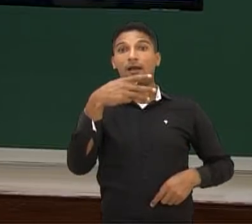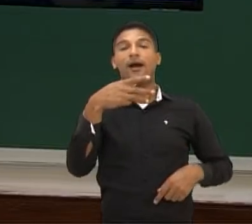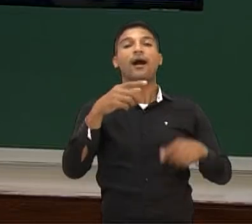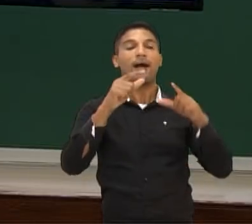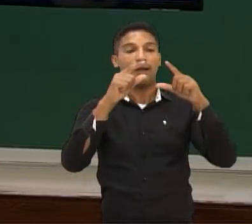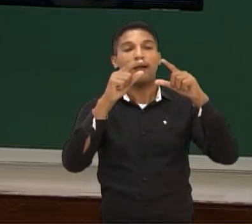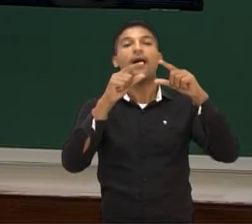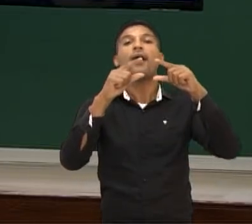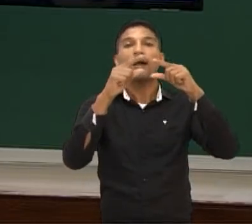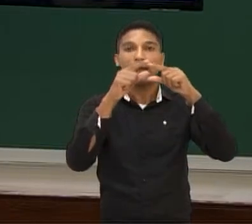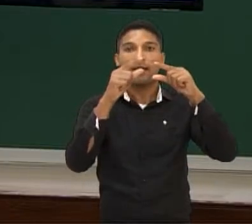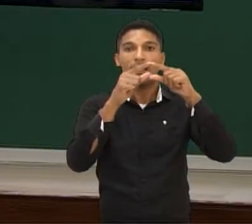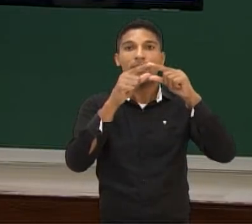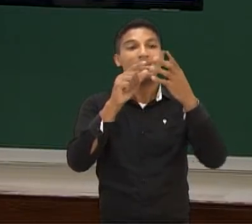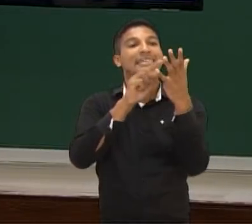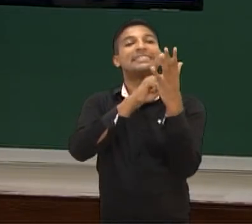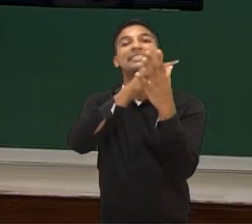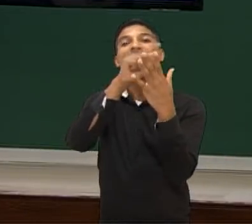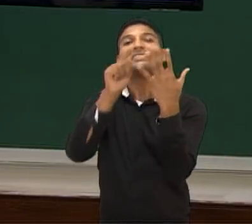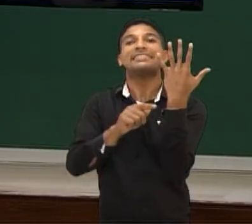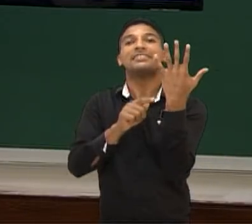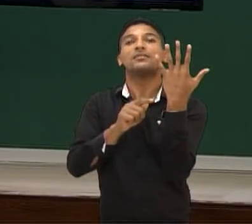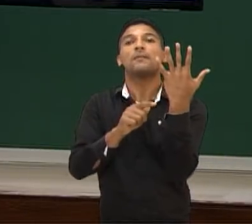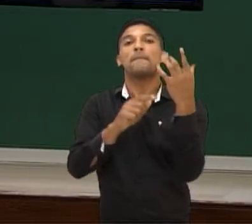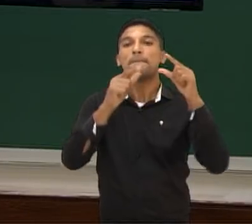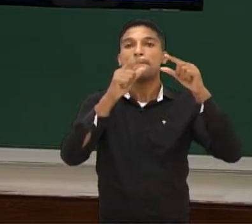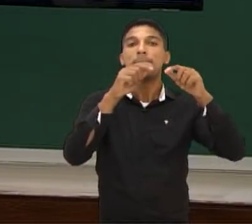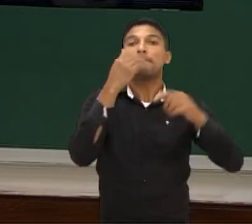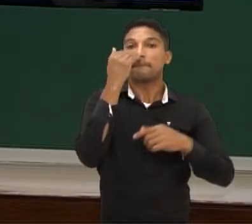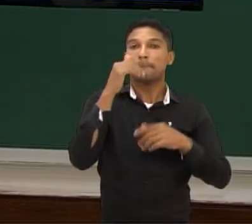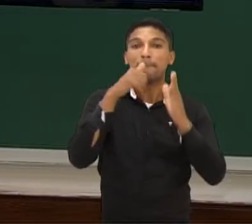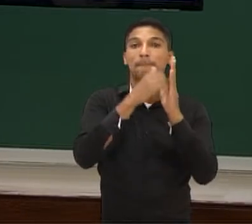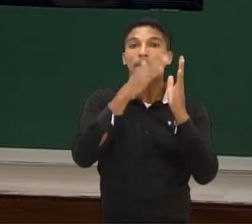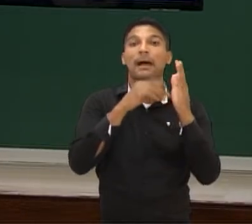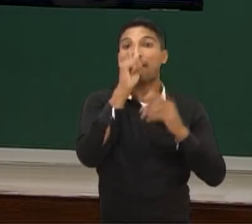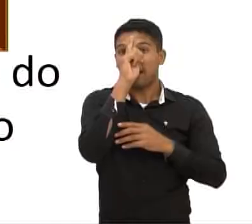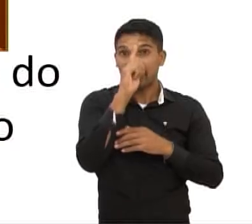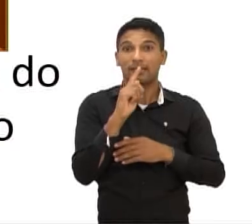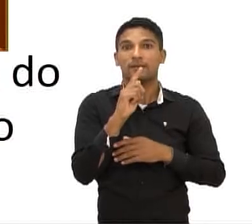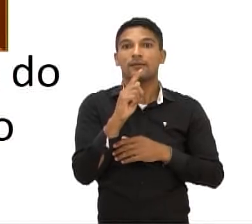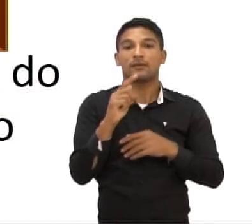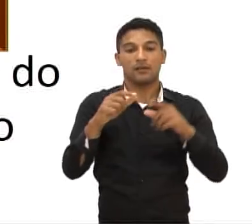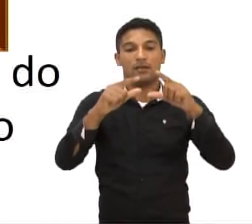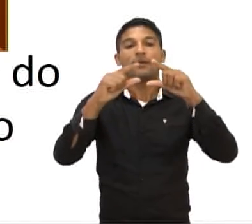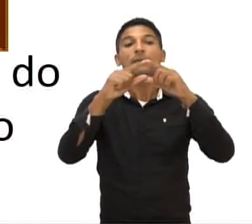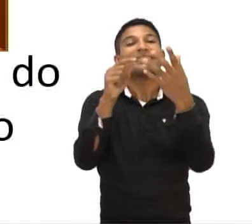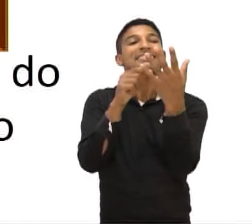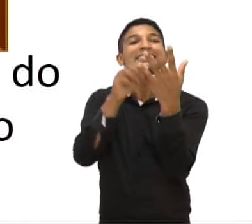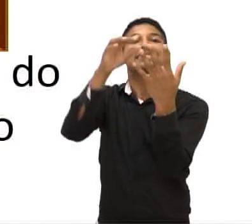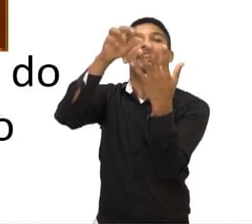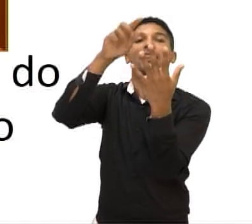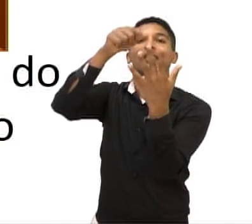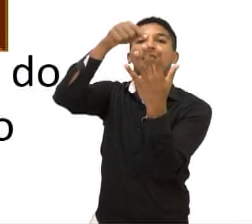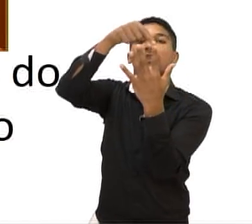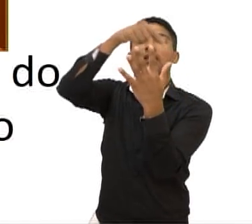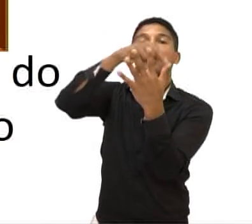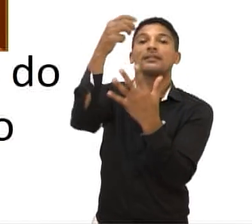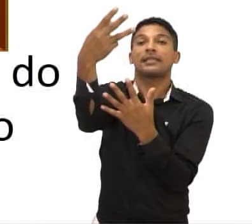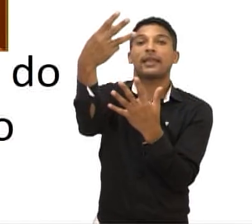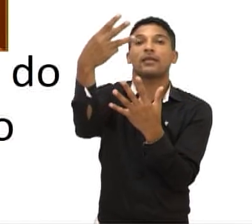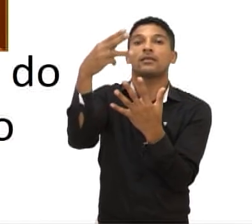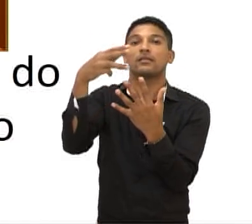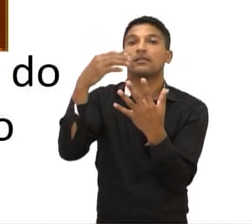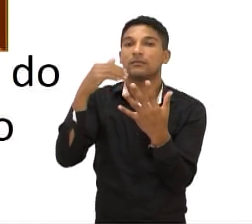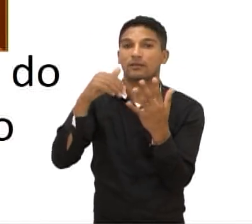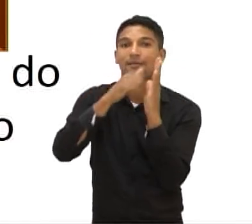Agora, aqui a professora trouxe para vocês um exemplo de como transformar a fração imprópria em uma fração mista. Vamos